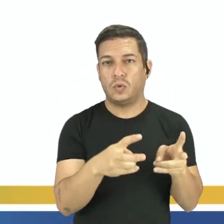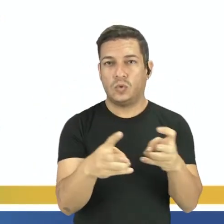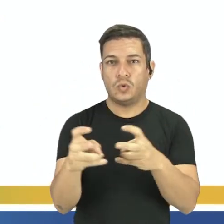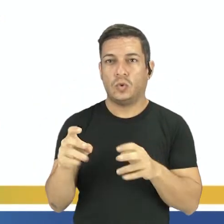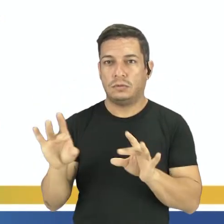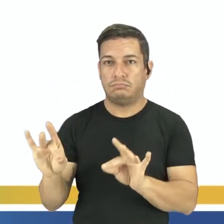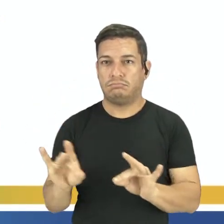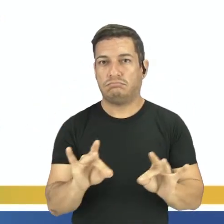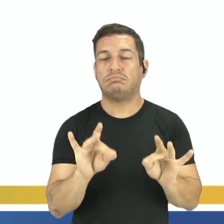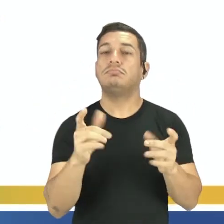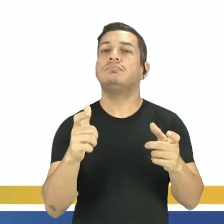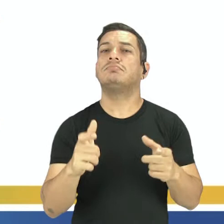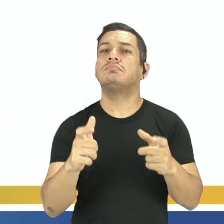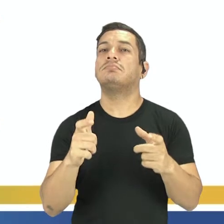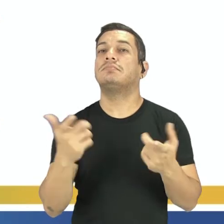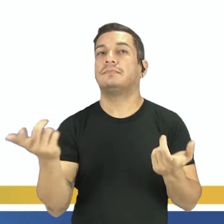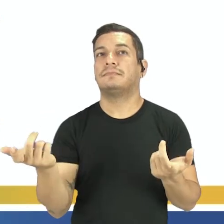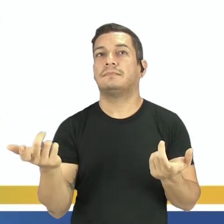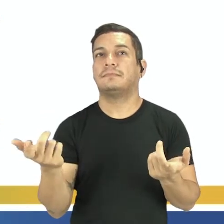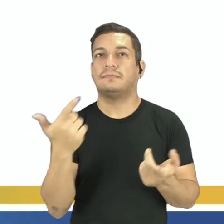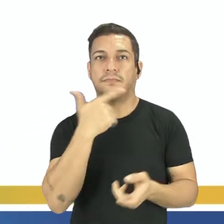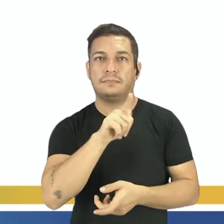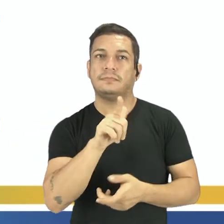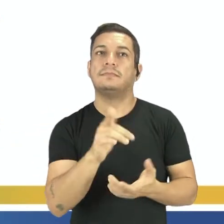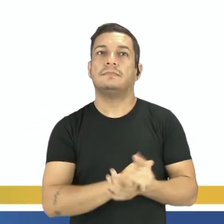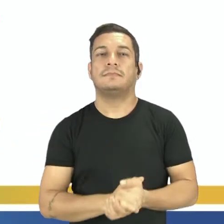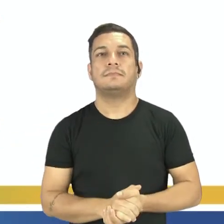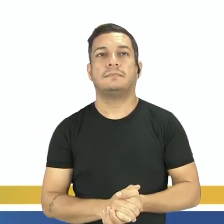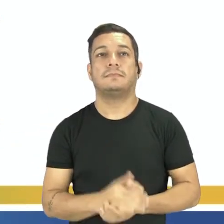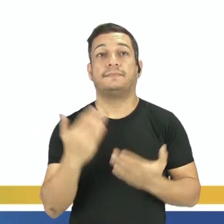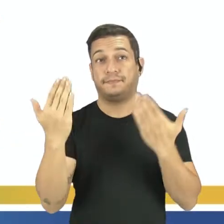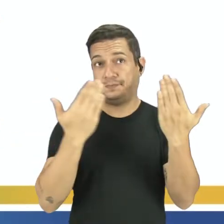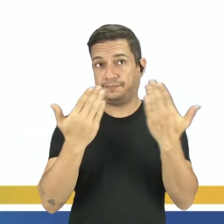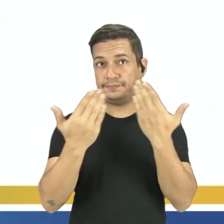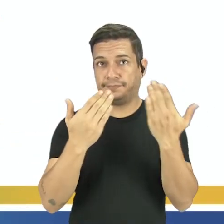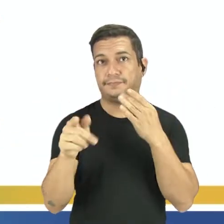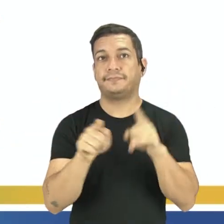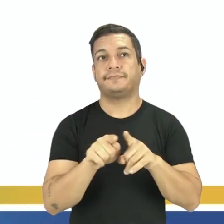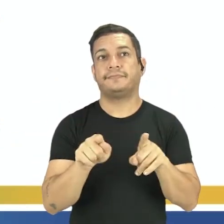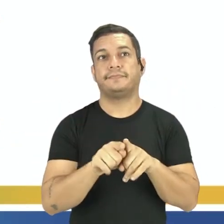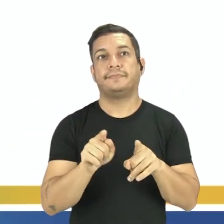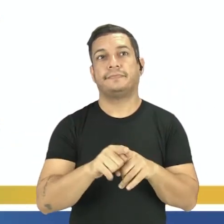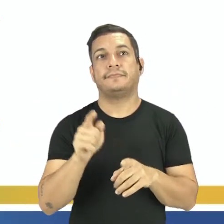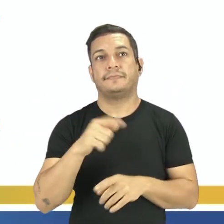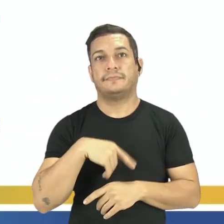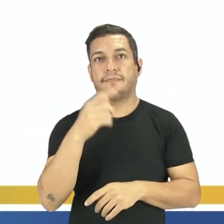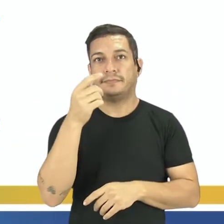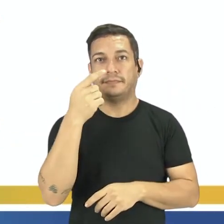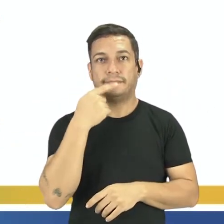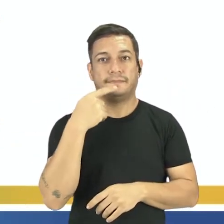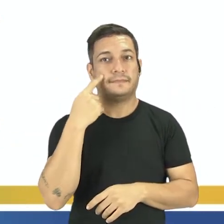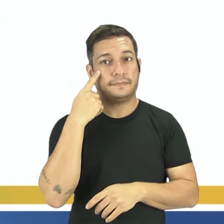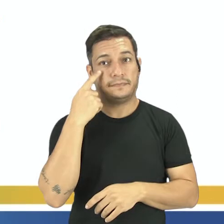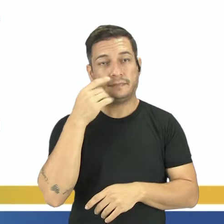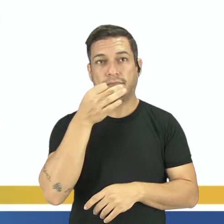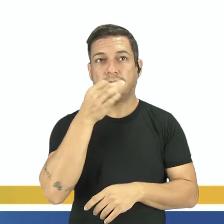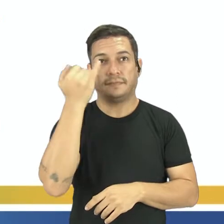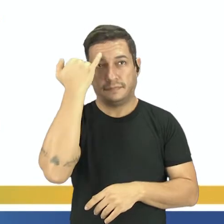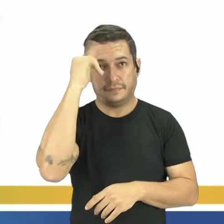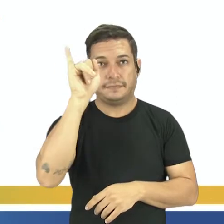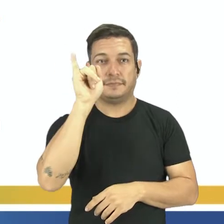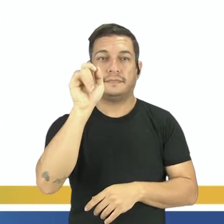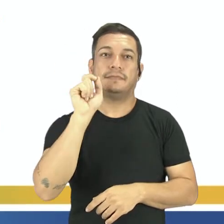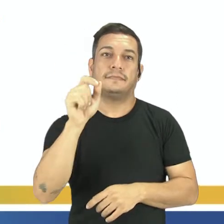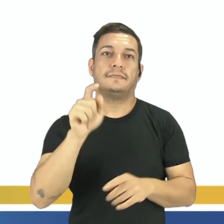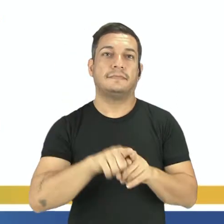onde essa informação você conseguiu, tá? Por uma comparação também, gente, assemelhando ou opondo ideias. Você pode começar também